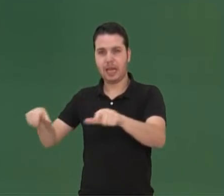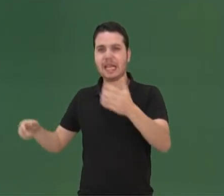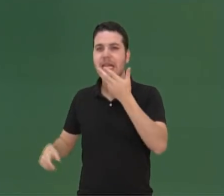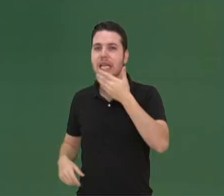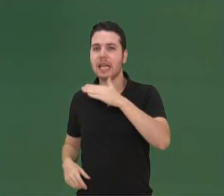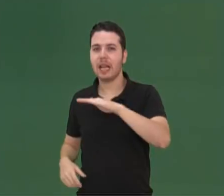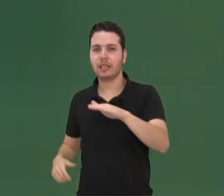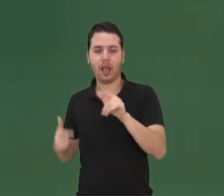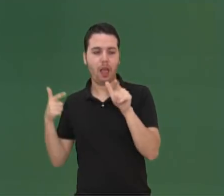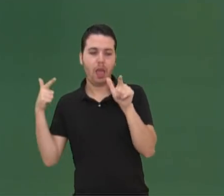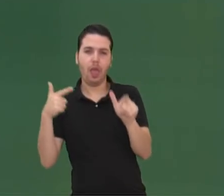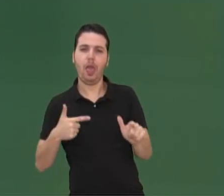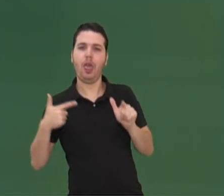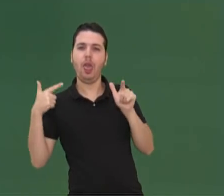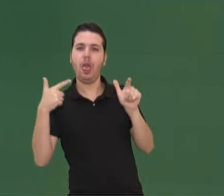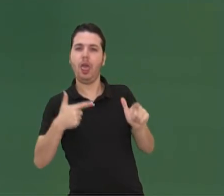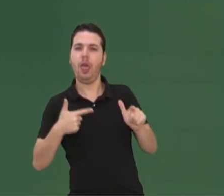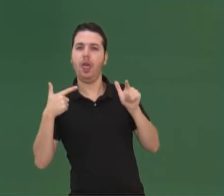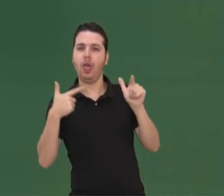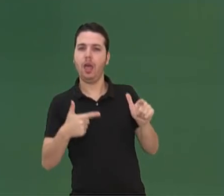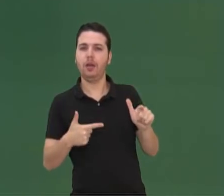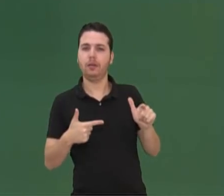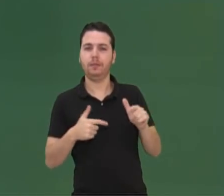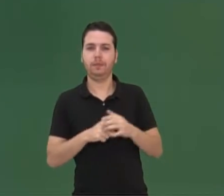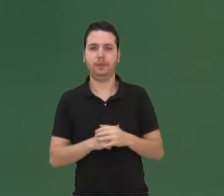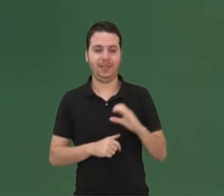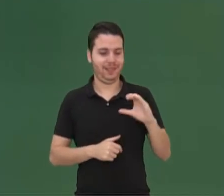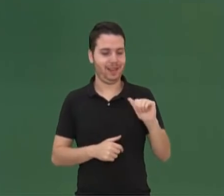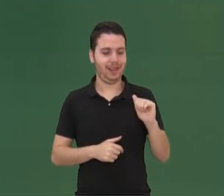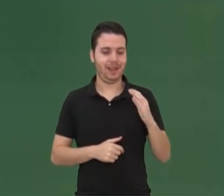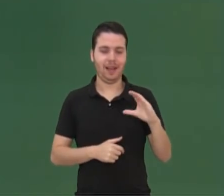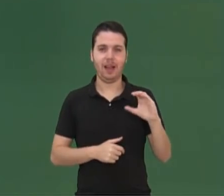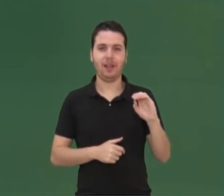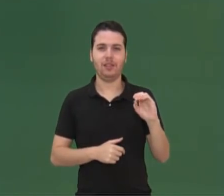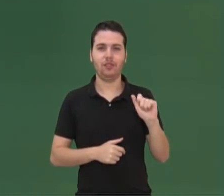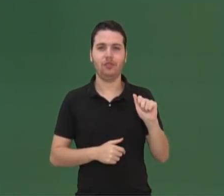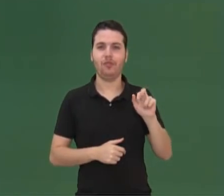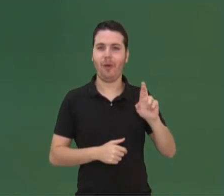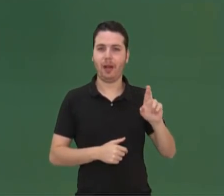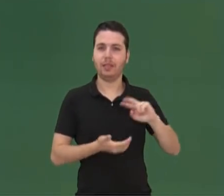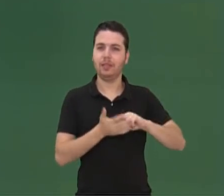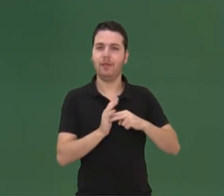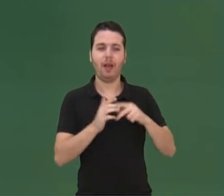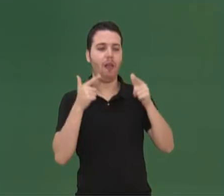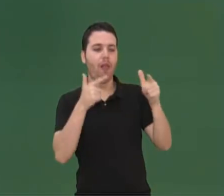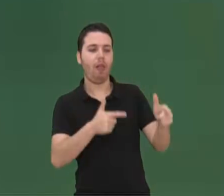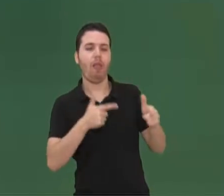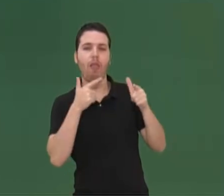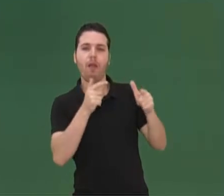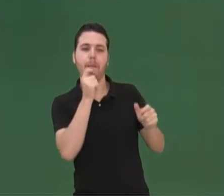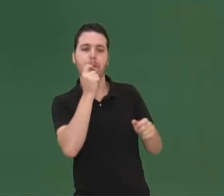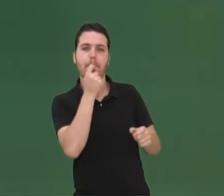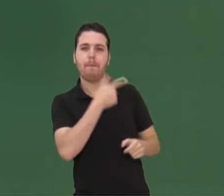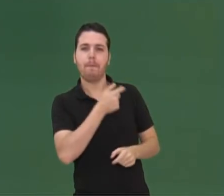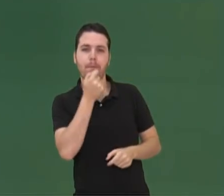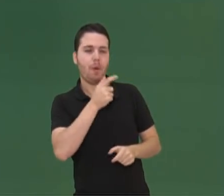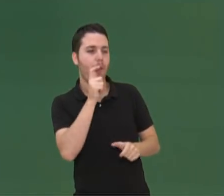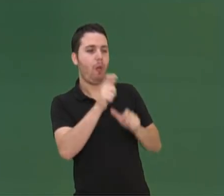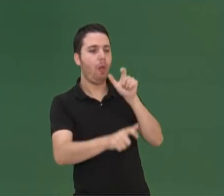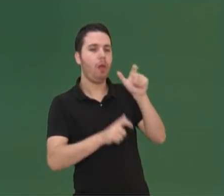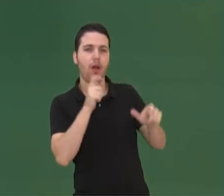Janeiro, ficavam caçoando. Caçoar é tirar sarro, fazer brincadeira, talvez o bullying,